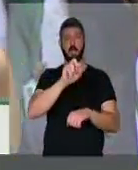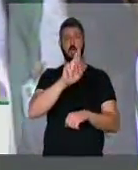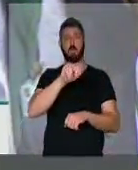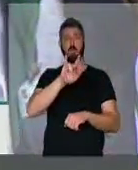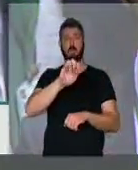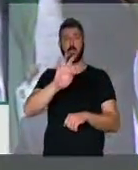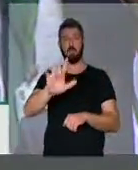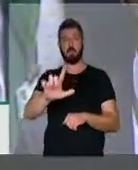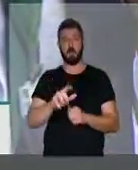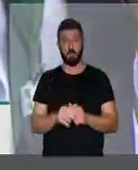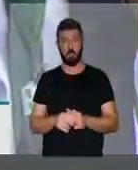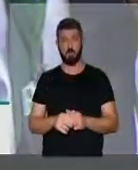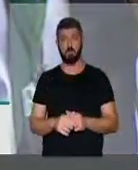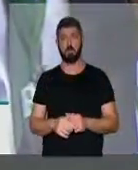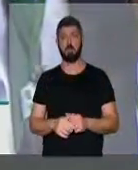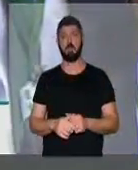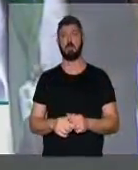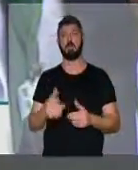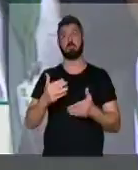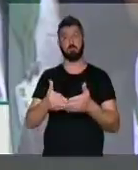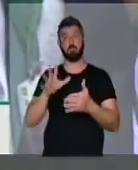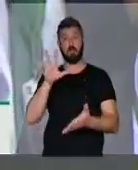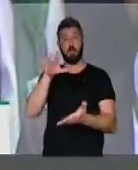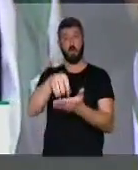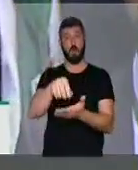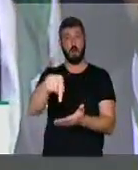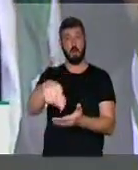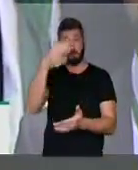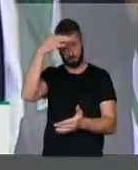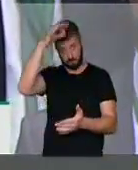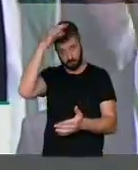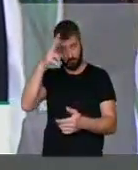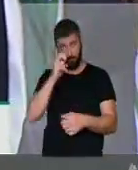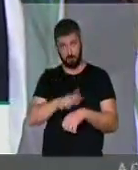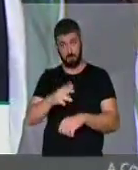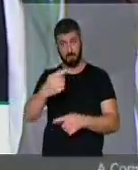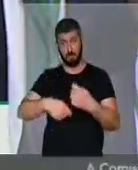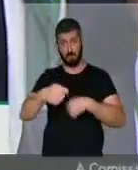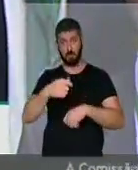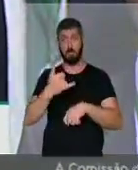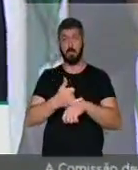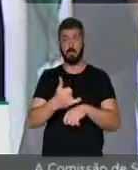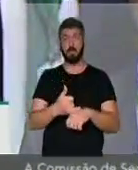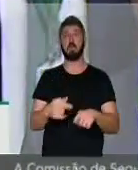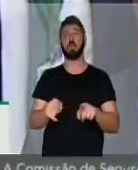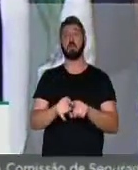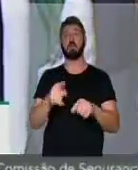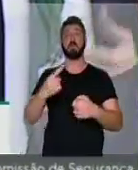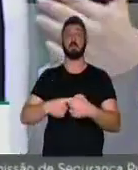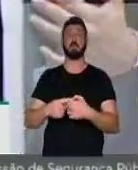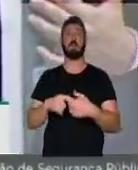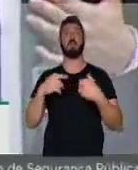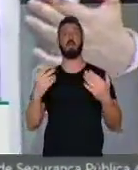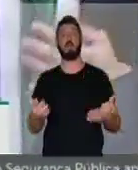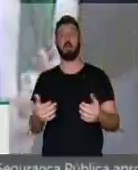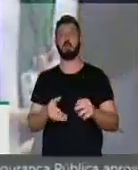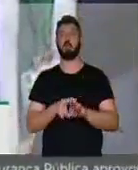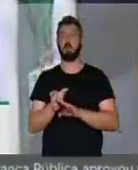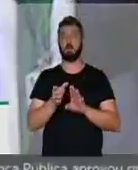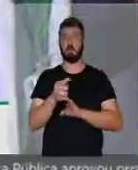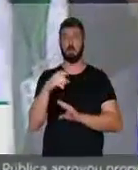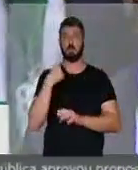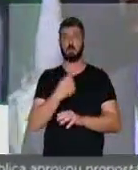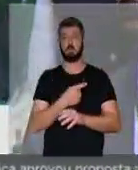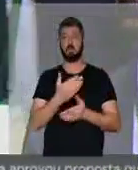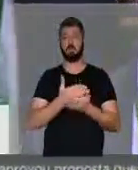precisamos que a agência tenha uma sede no Espírito Santo, e isso vai fortalecer a economia, a mineração e os municípios. E daí, desta orientação